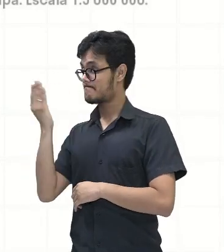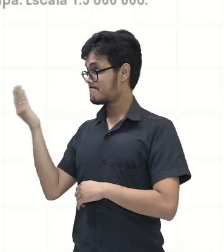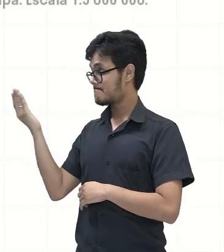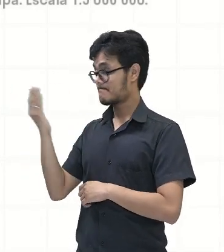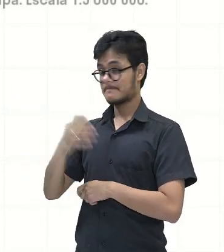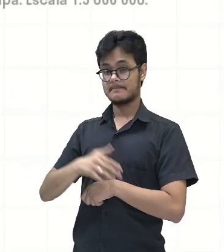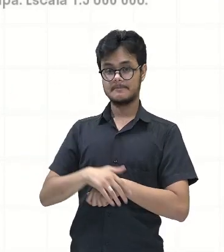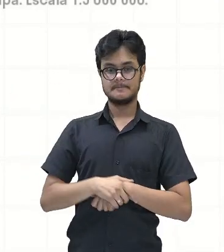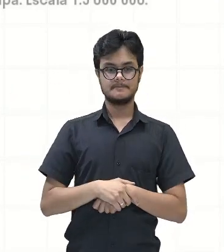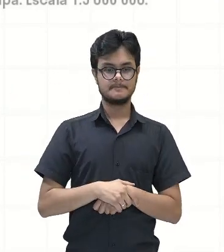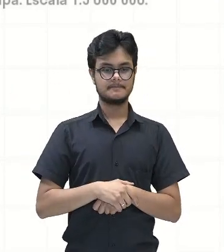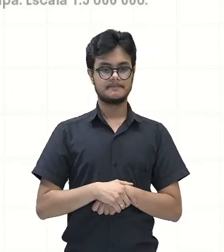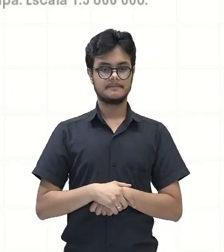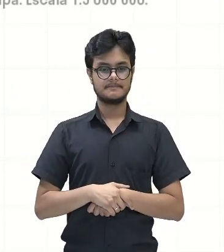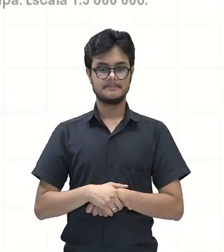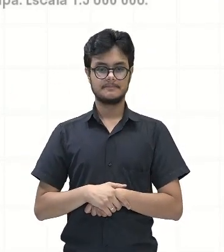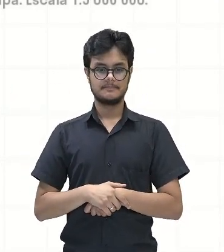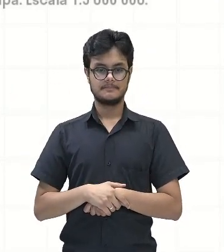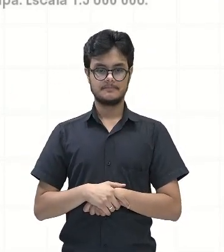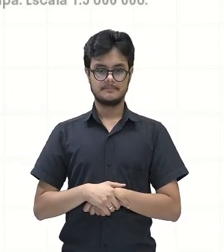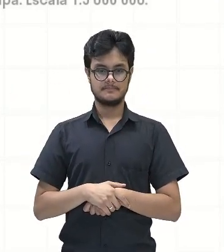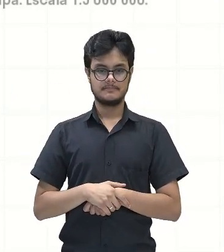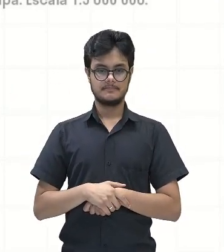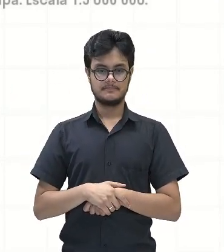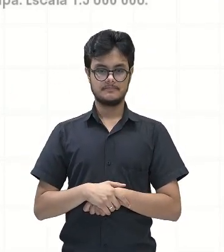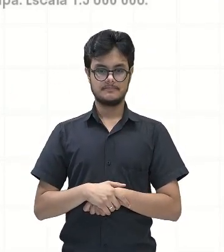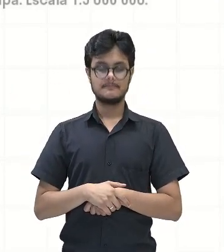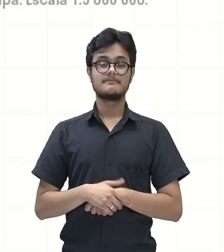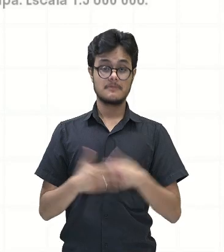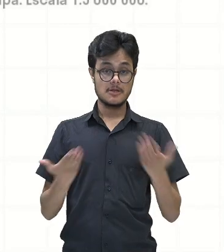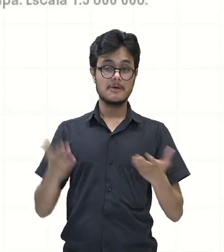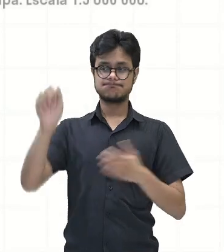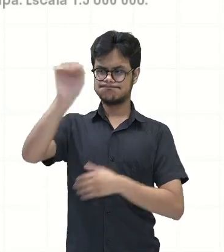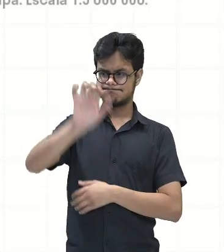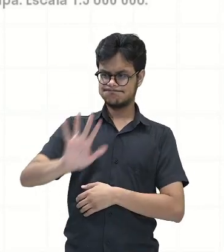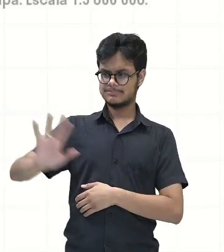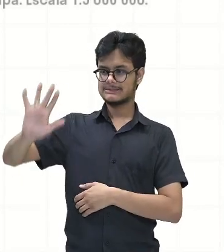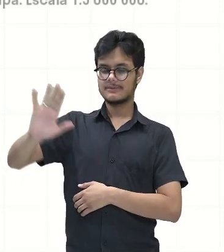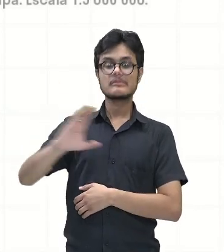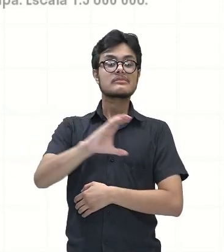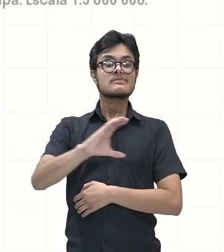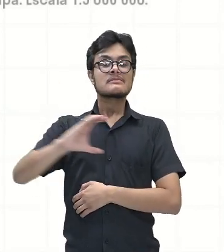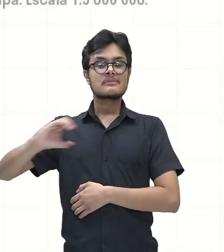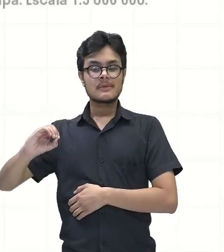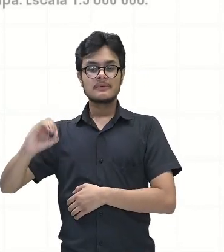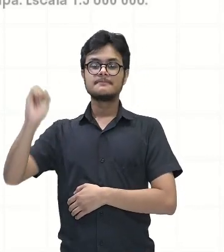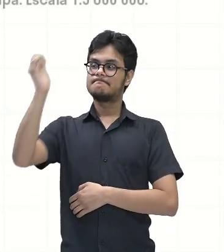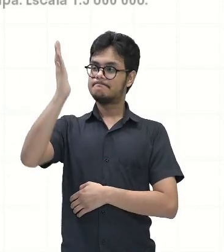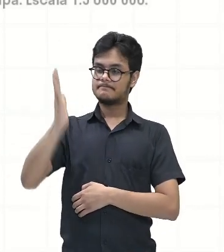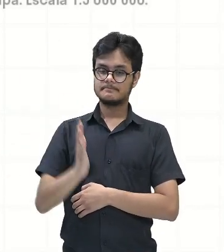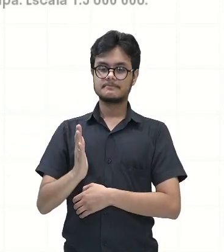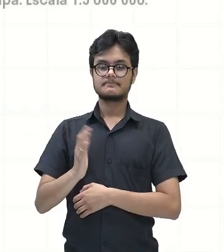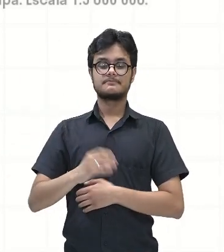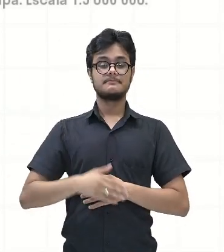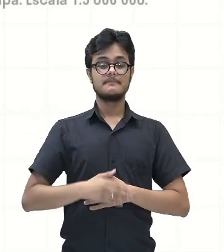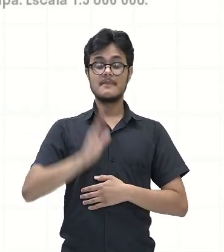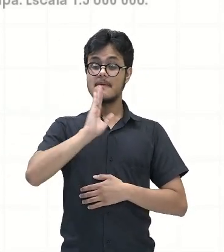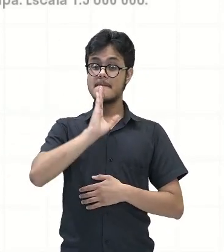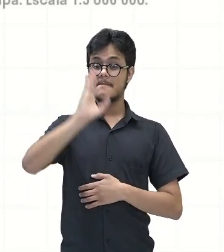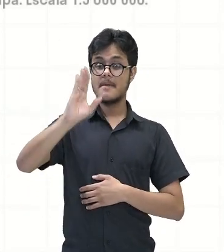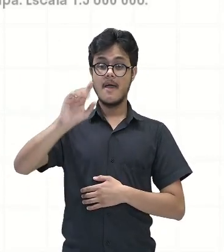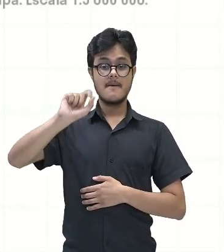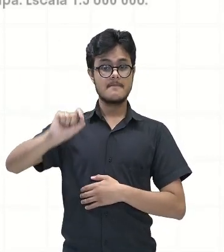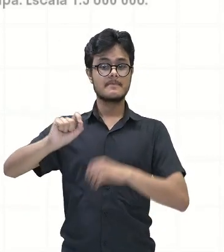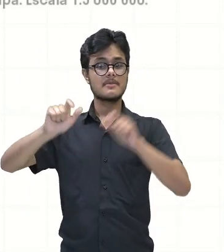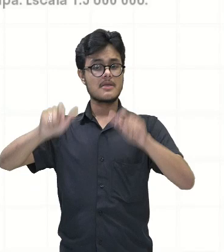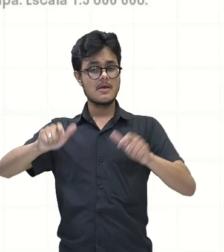e ele se estende aí por vários estados do território brasileiro, né, como principalmente a